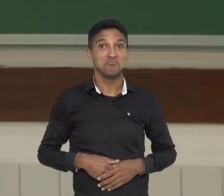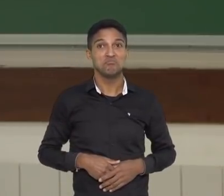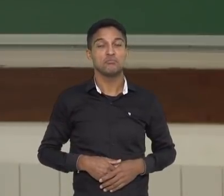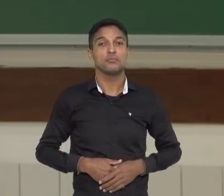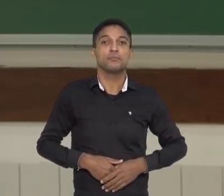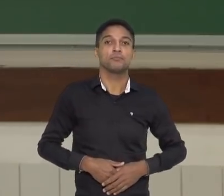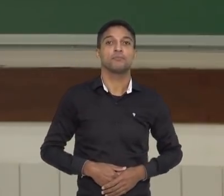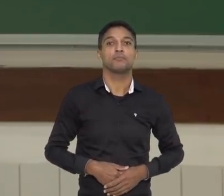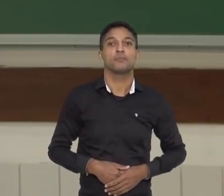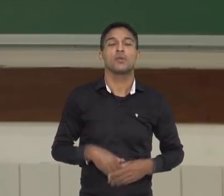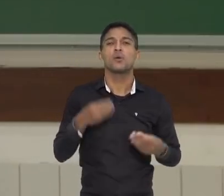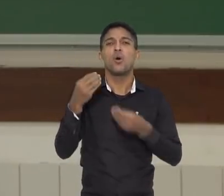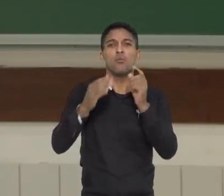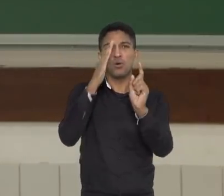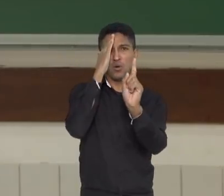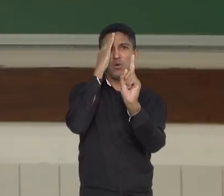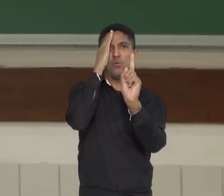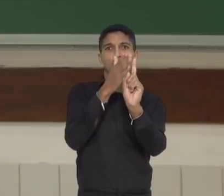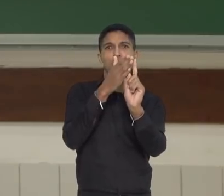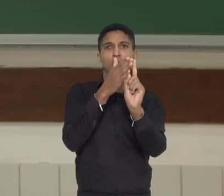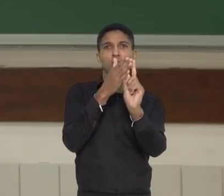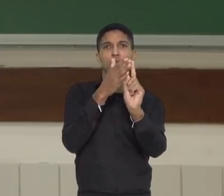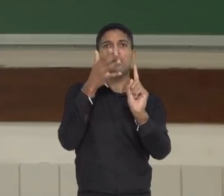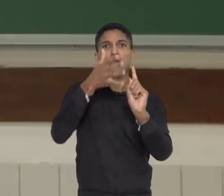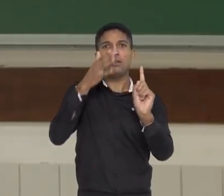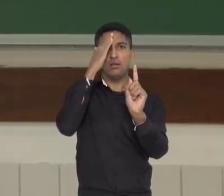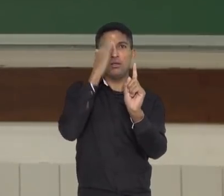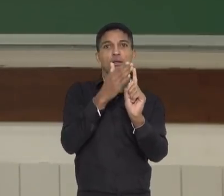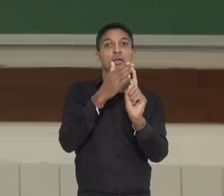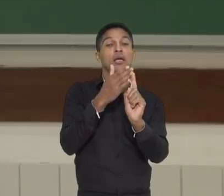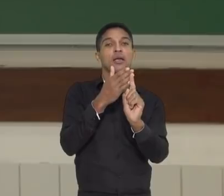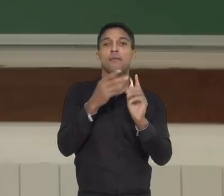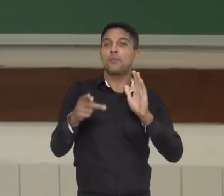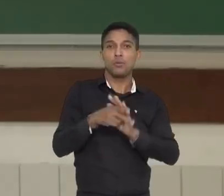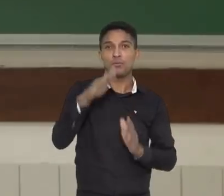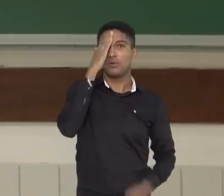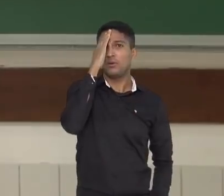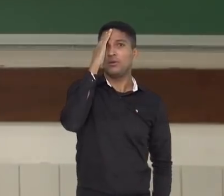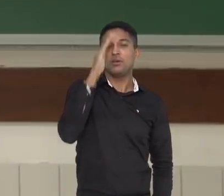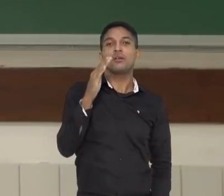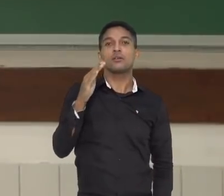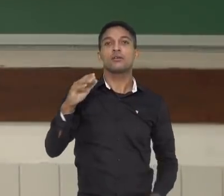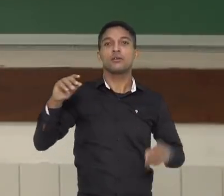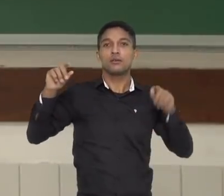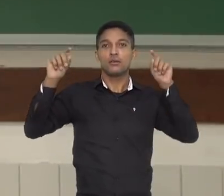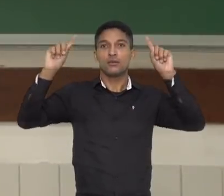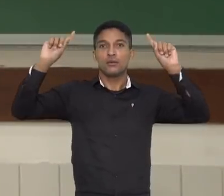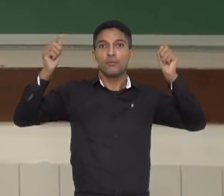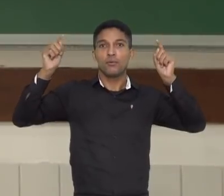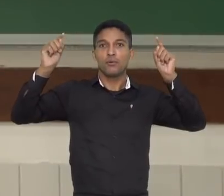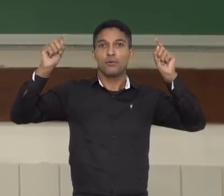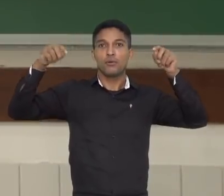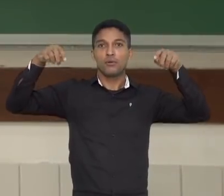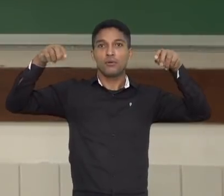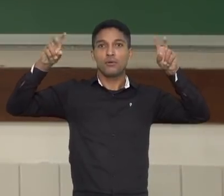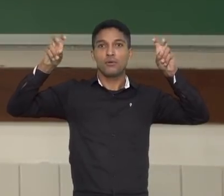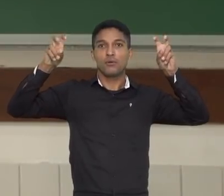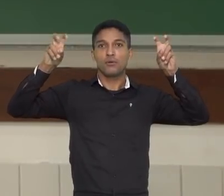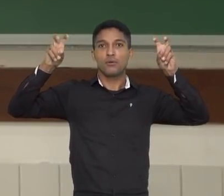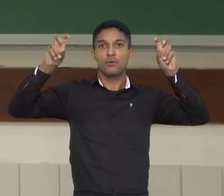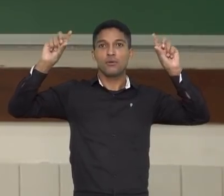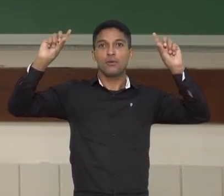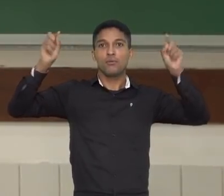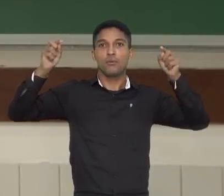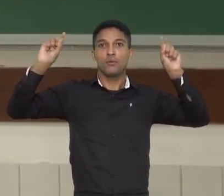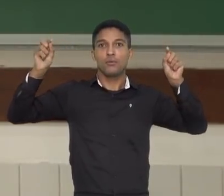discurso direto já usando automaticamente a aspas, sem anunciar com 2 pontos que vai ter a fala.